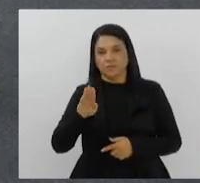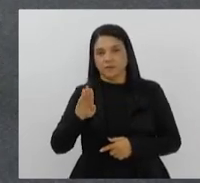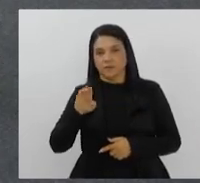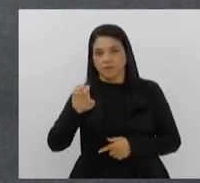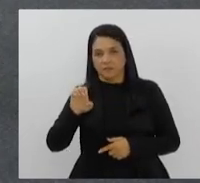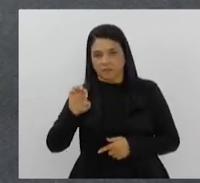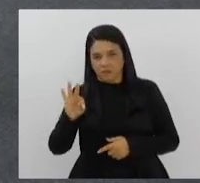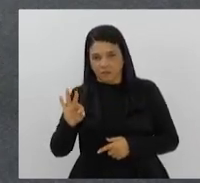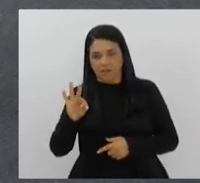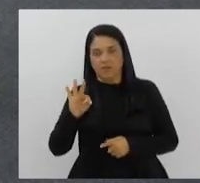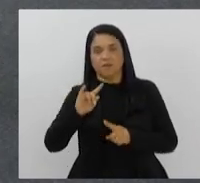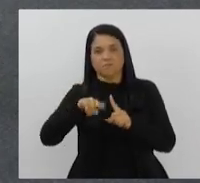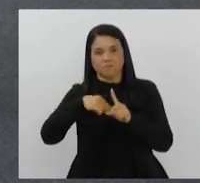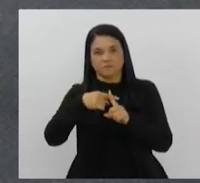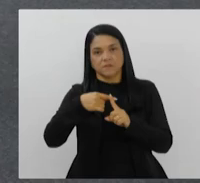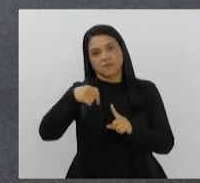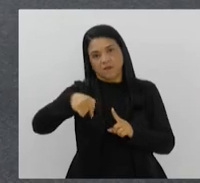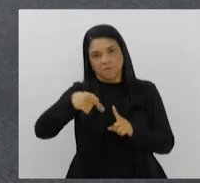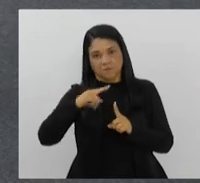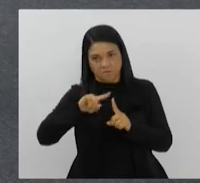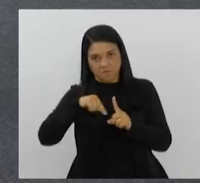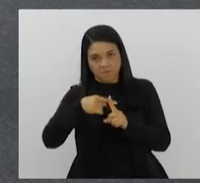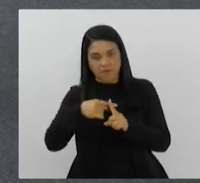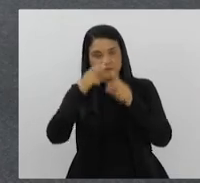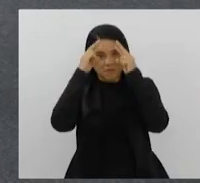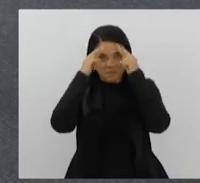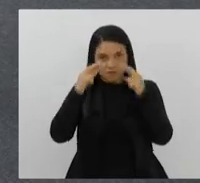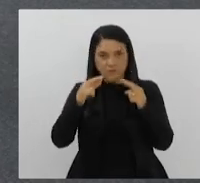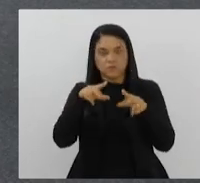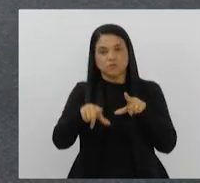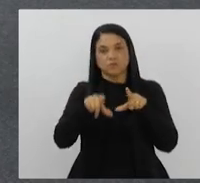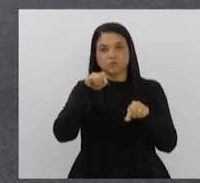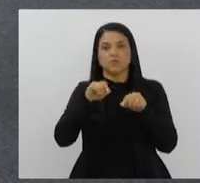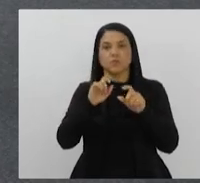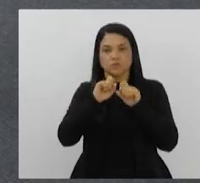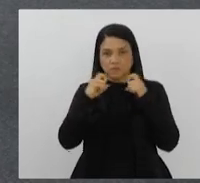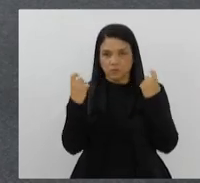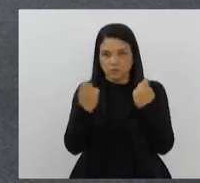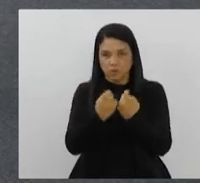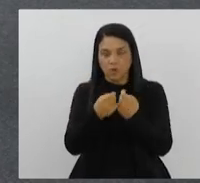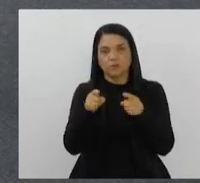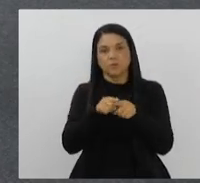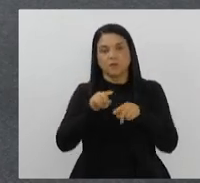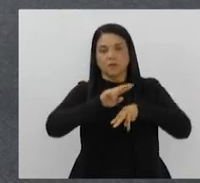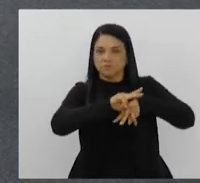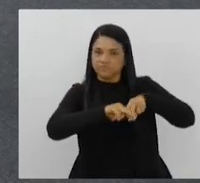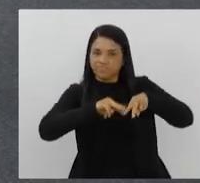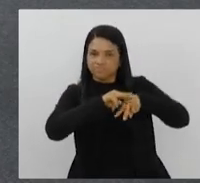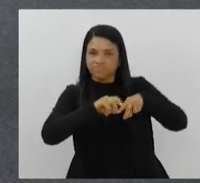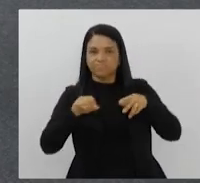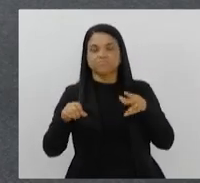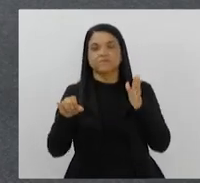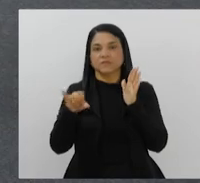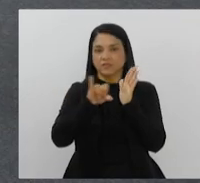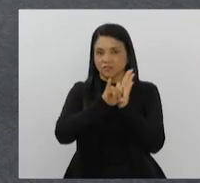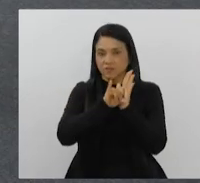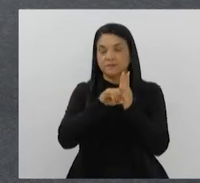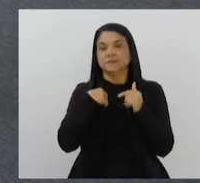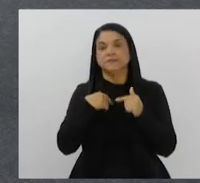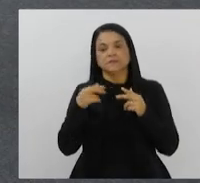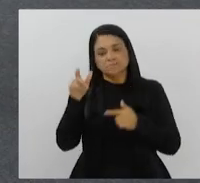que respeite tanto a sua orientação sexual quanto a sua identidade de gênero. É uma mulher valorosíssima